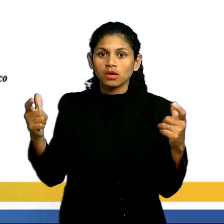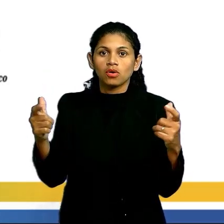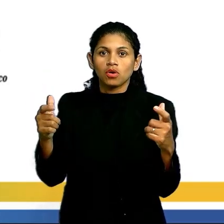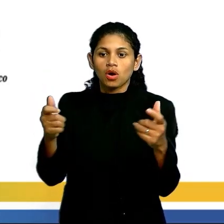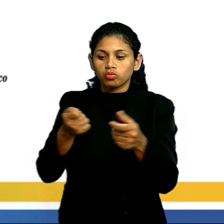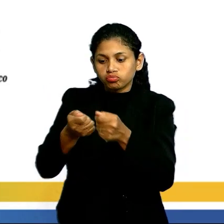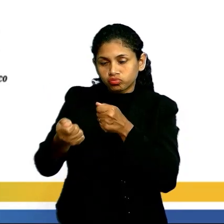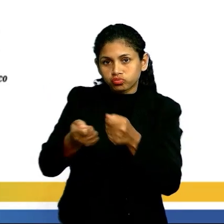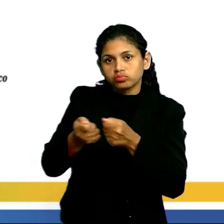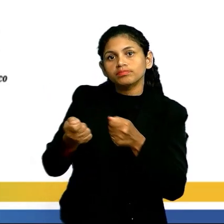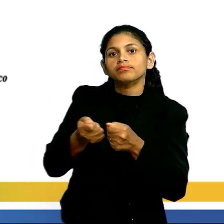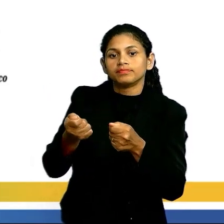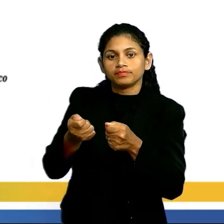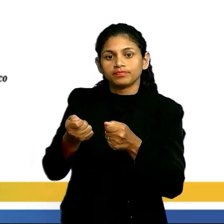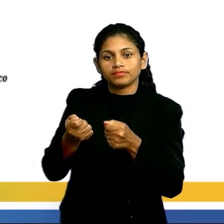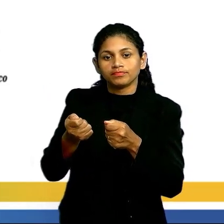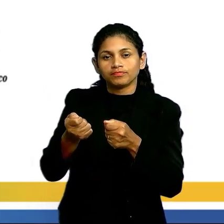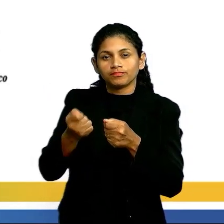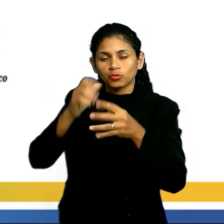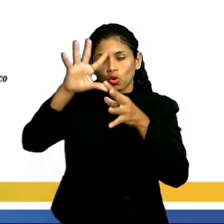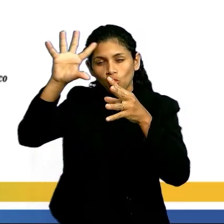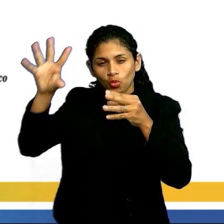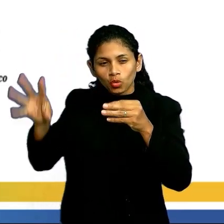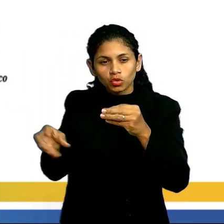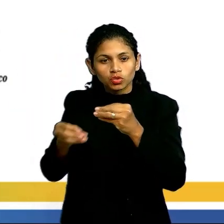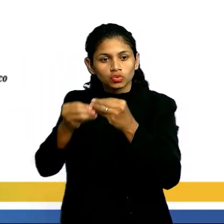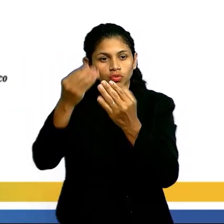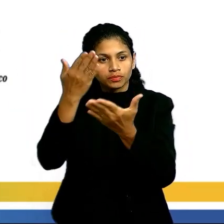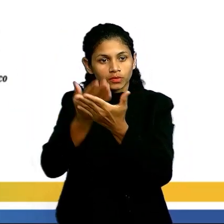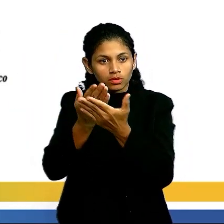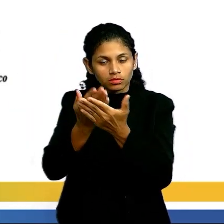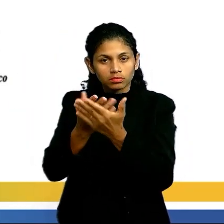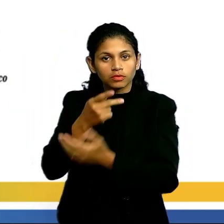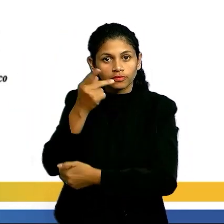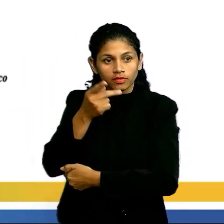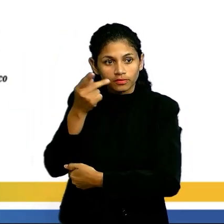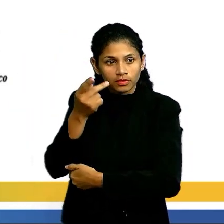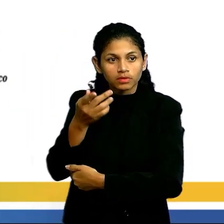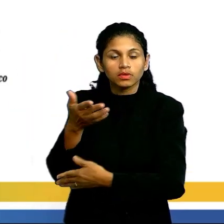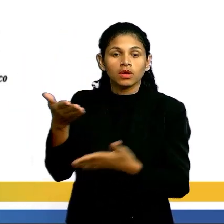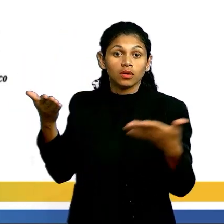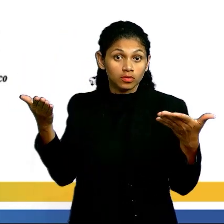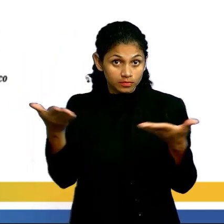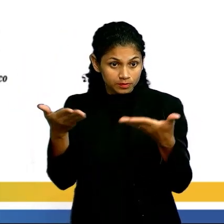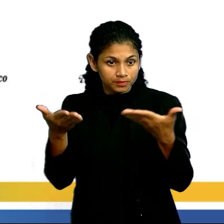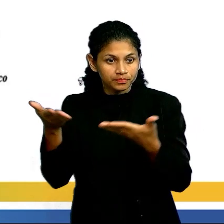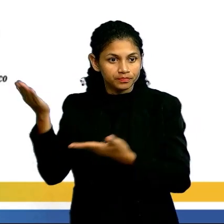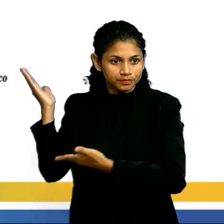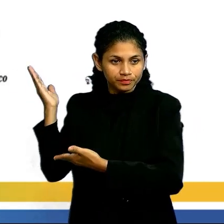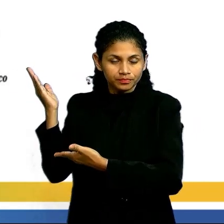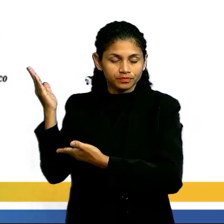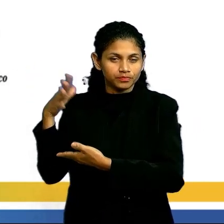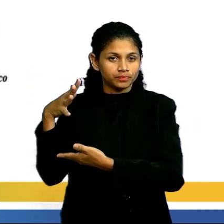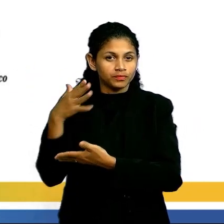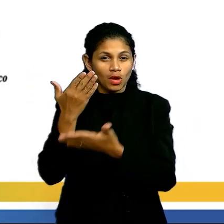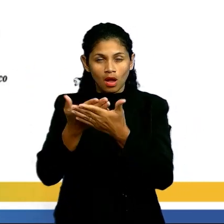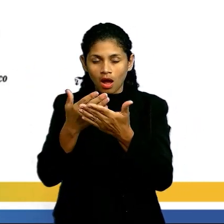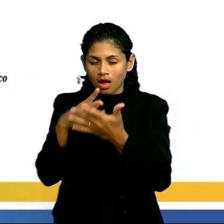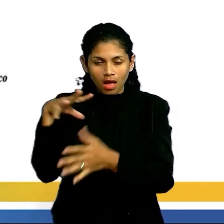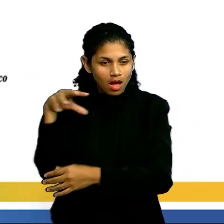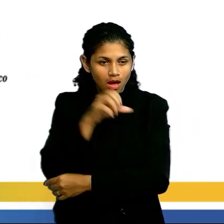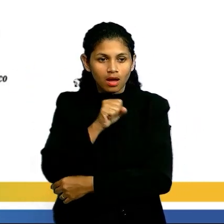aqui, ó, um resumo da nossa aula, né, do que a gente falou. É uma aula rapidinha, tá certo? Então aqui,